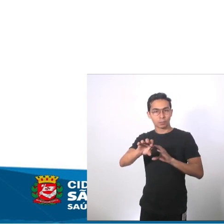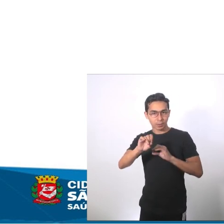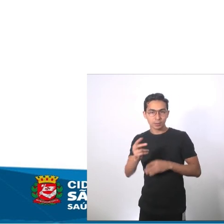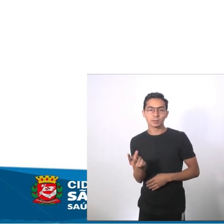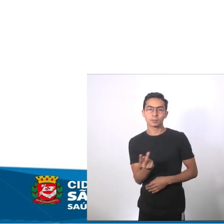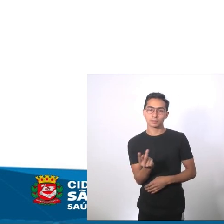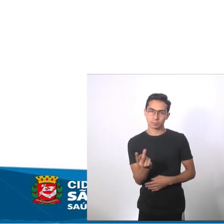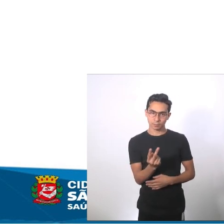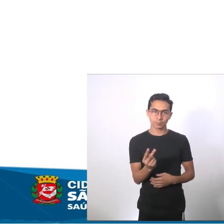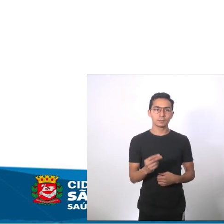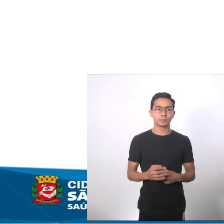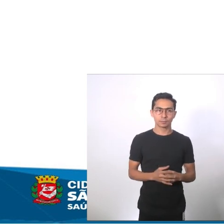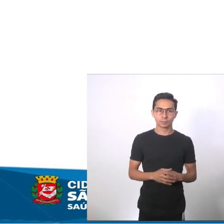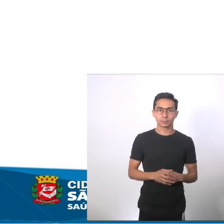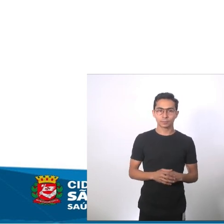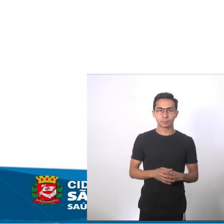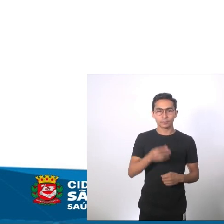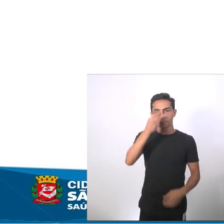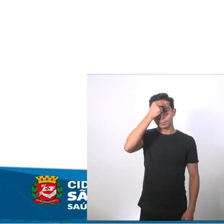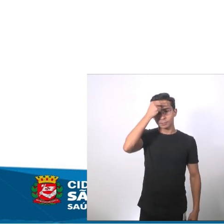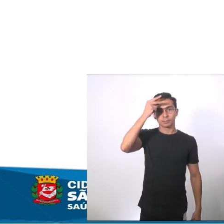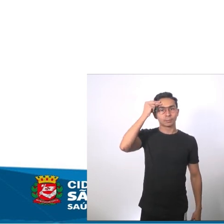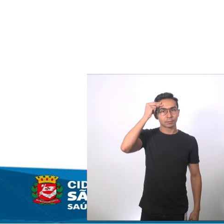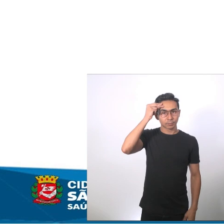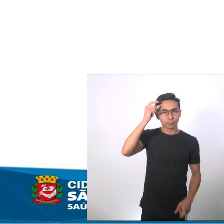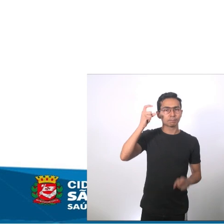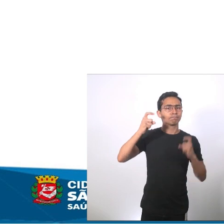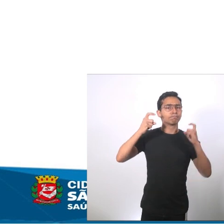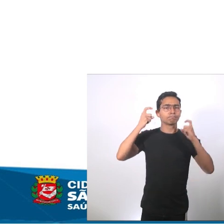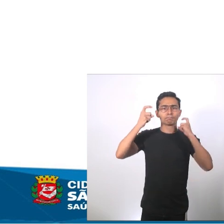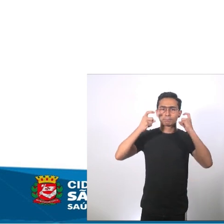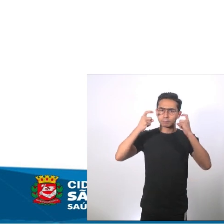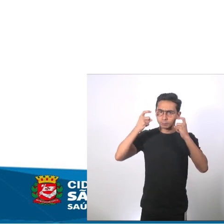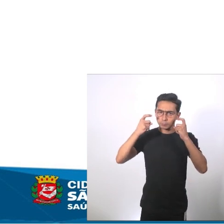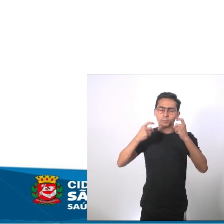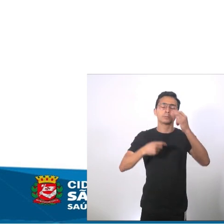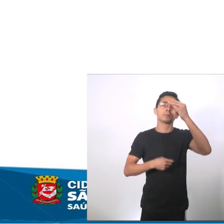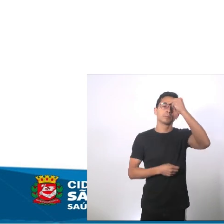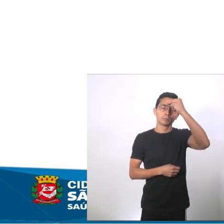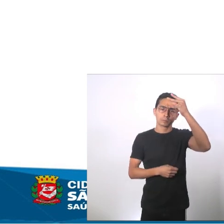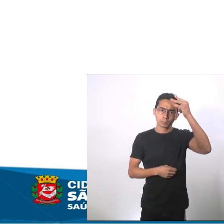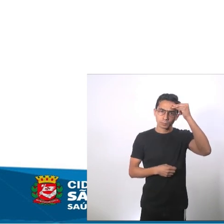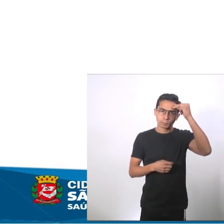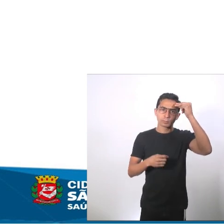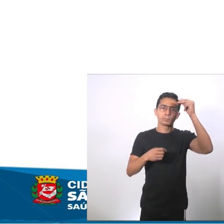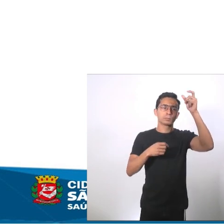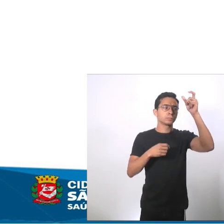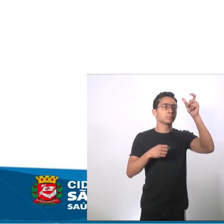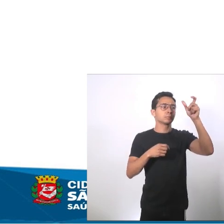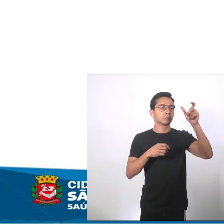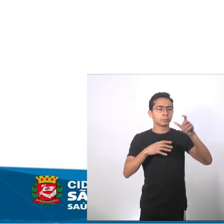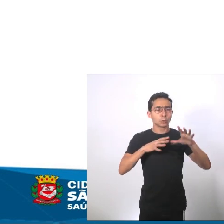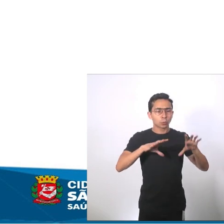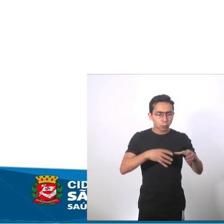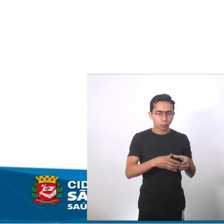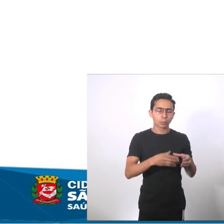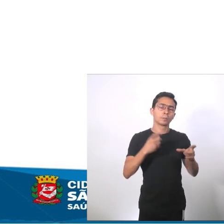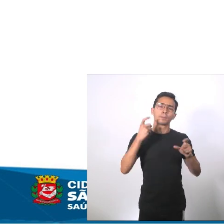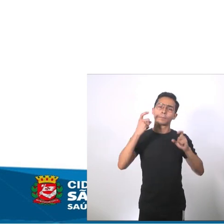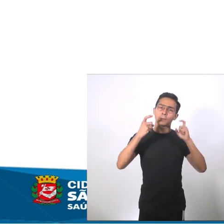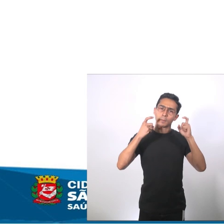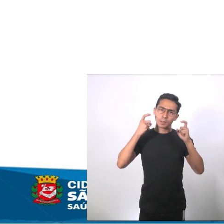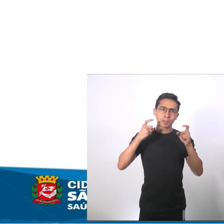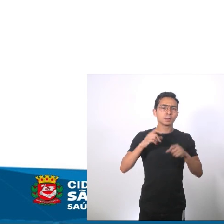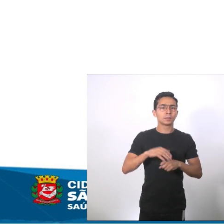Uma preocupação do nosso prefeito, uma preocupação da prefeitura, uma preocupação da saúde e da educação,